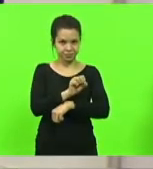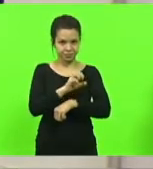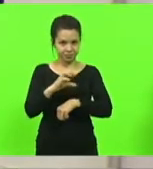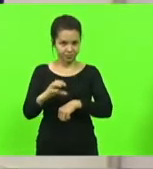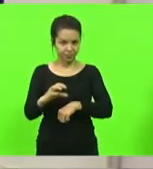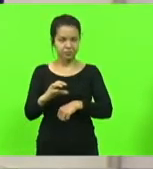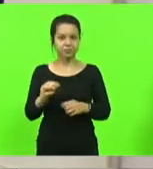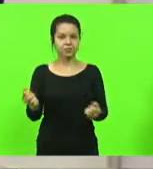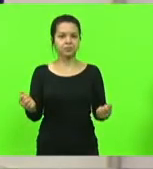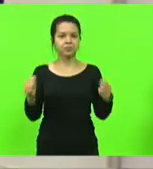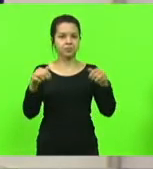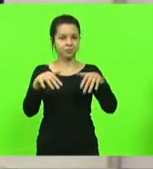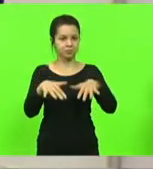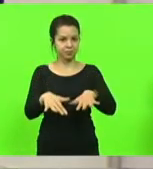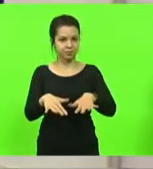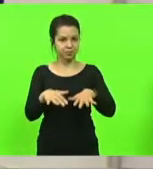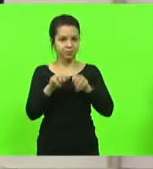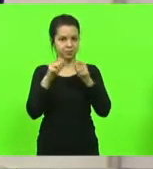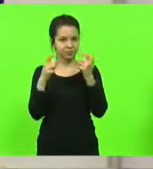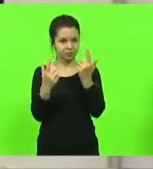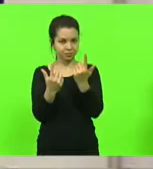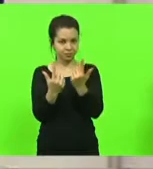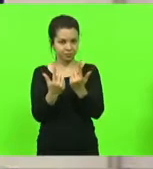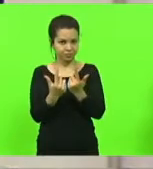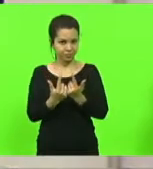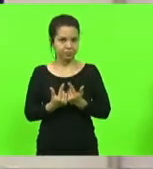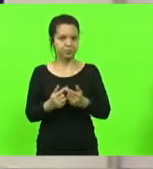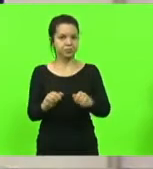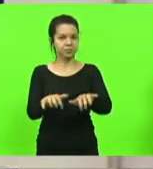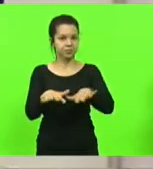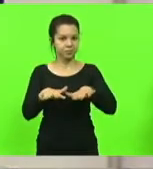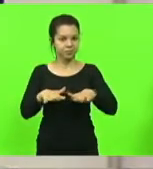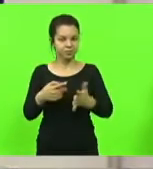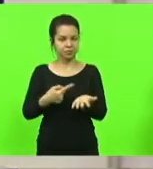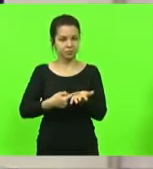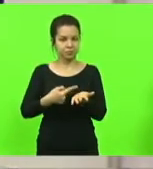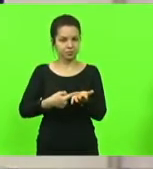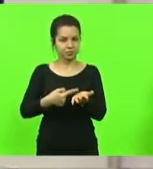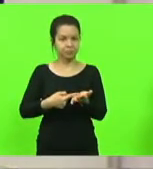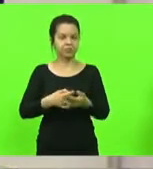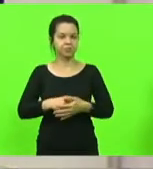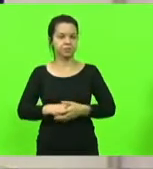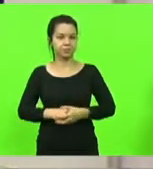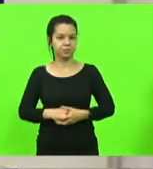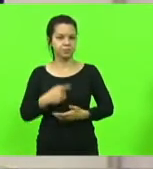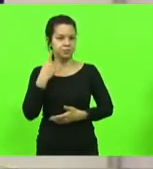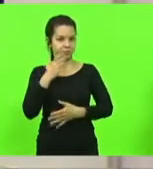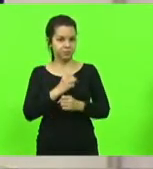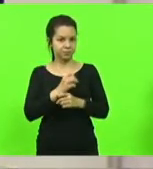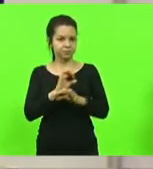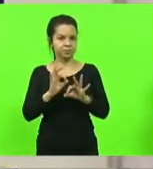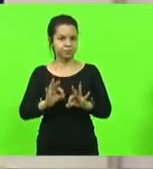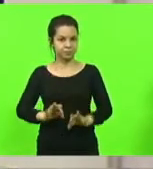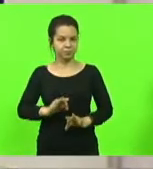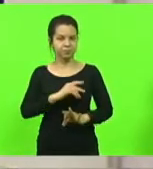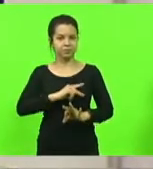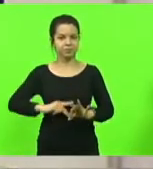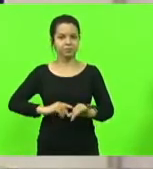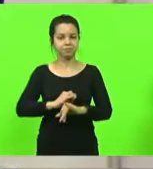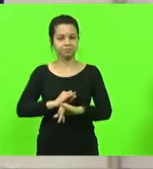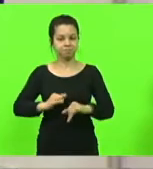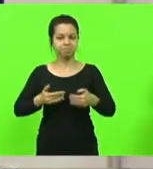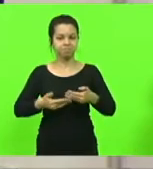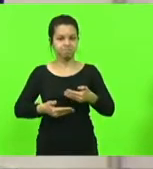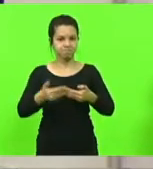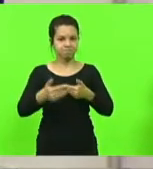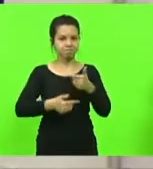Catarina, reuniu-se a Assembleia Legislativa em sessão ordinária. Havendo quórum regimental, o senhor presidente declarou abertos os